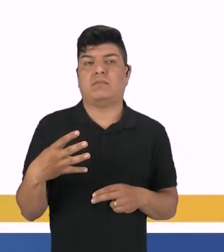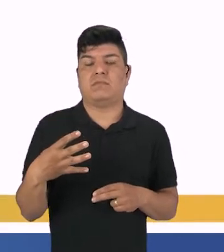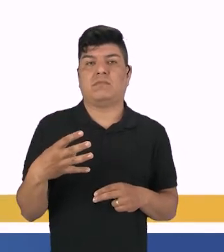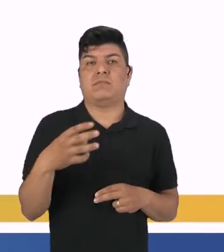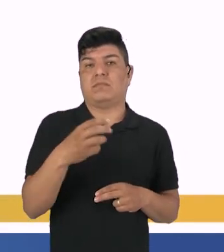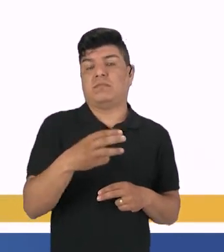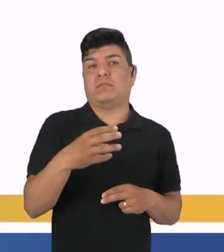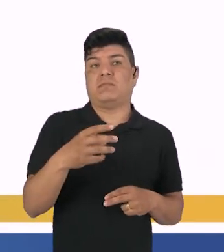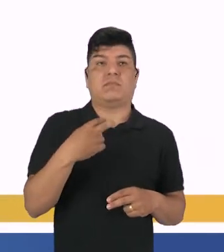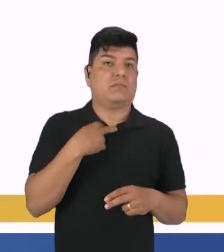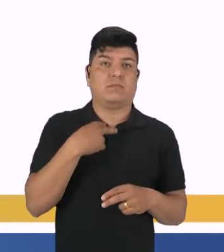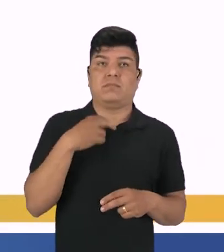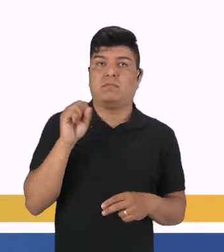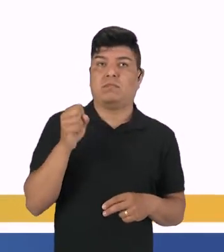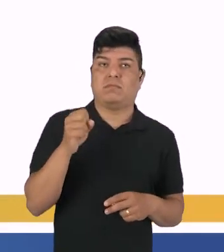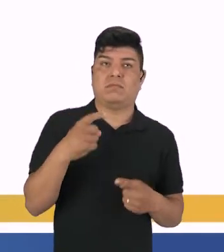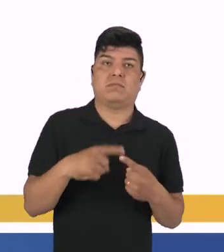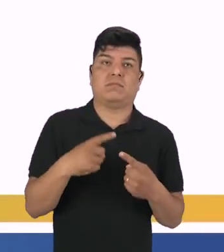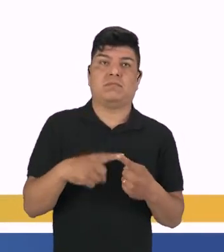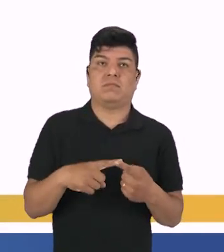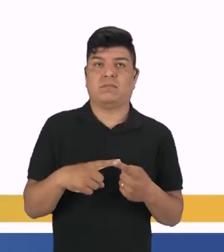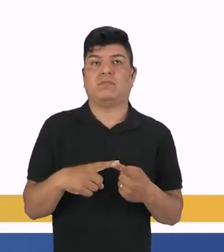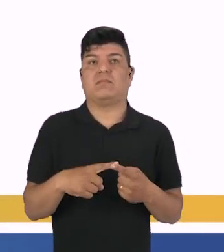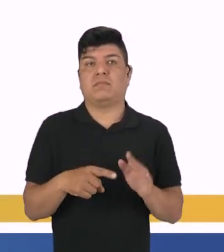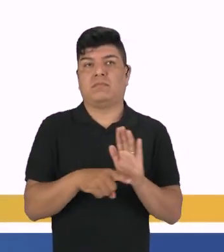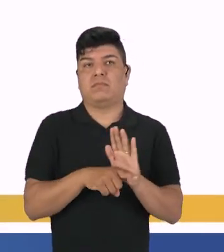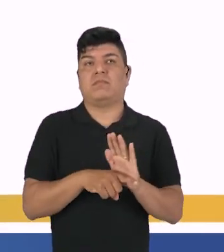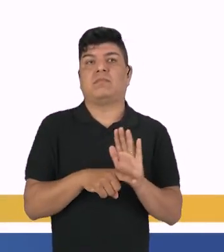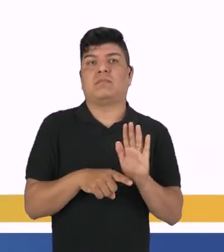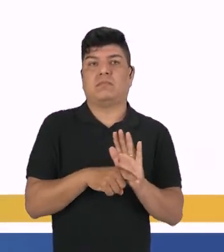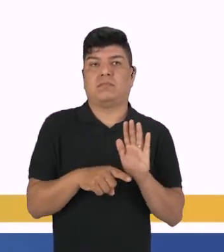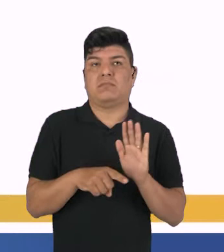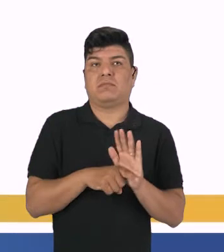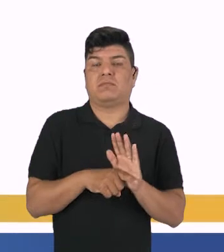63. Não pode ser 8, porque 8 vezes 9 seria 72. E